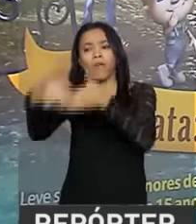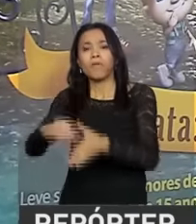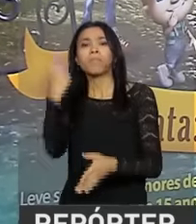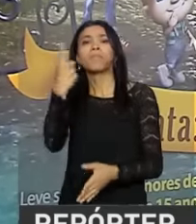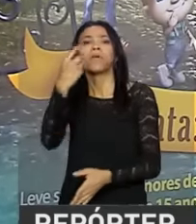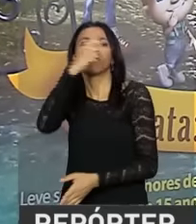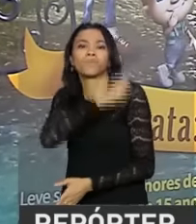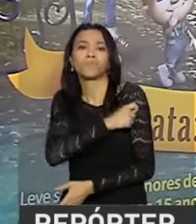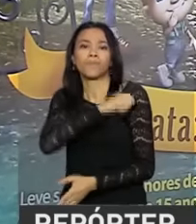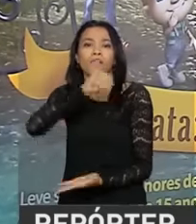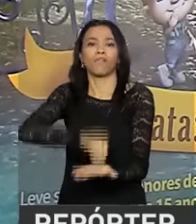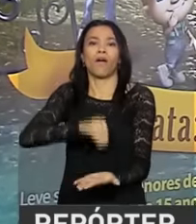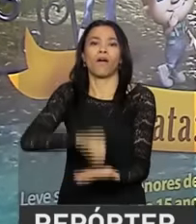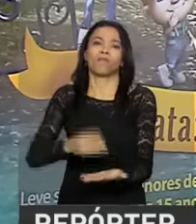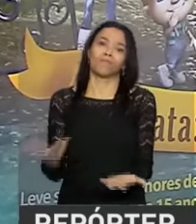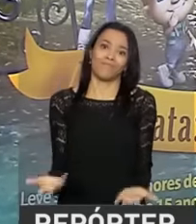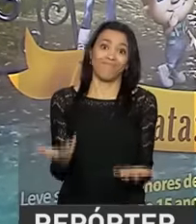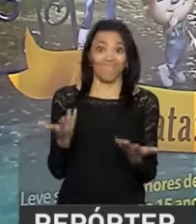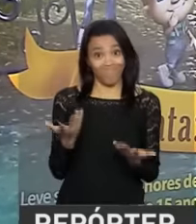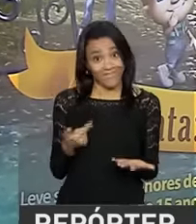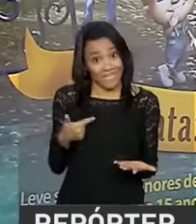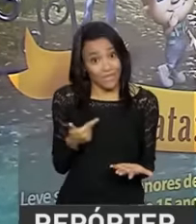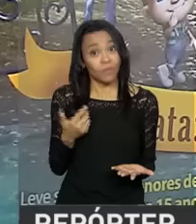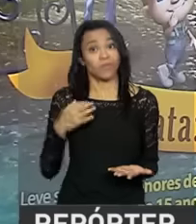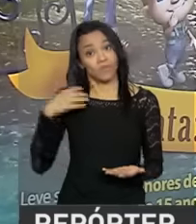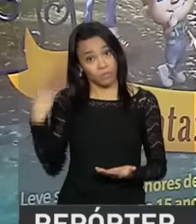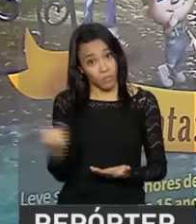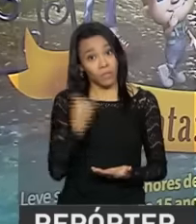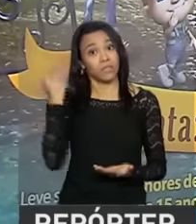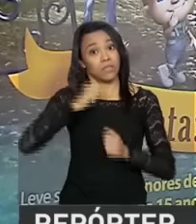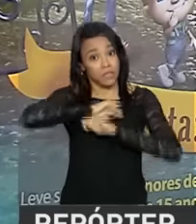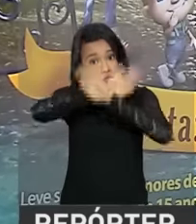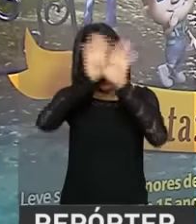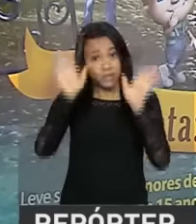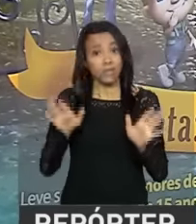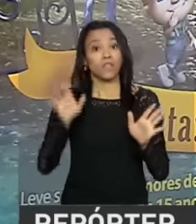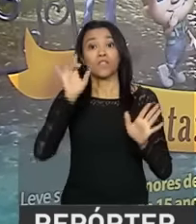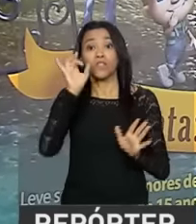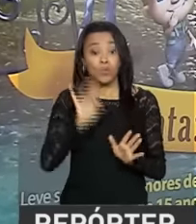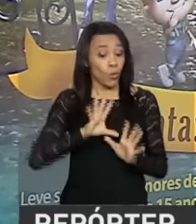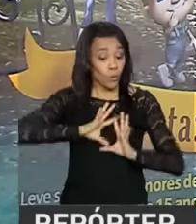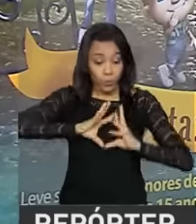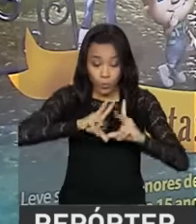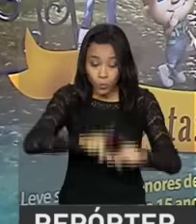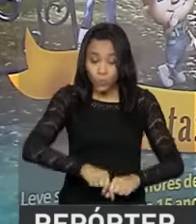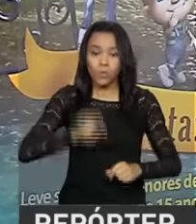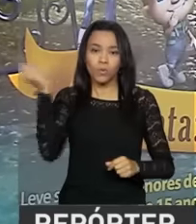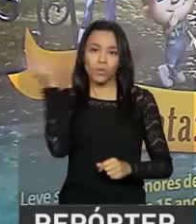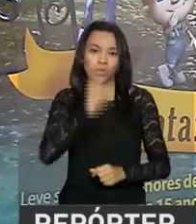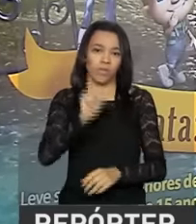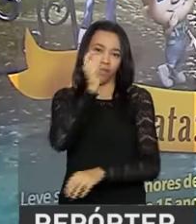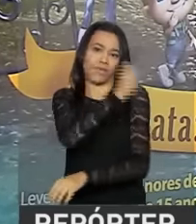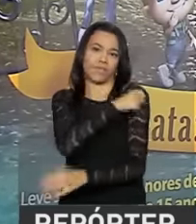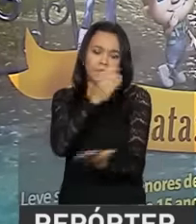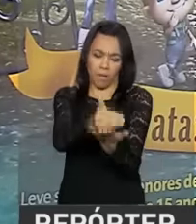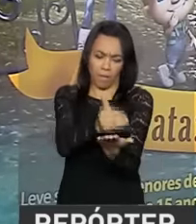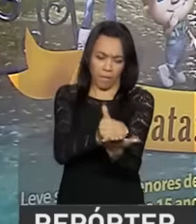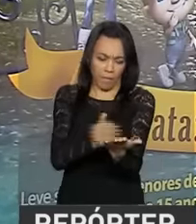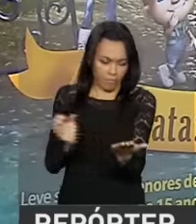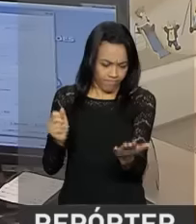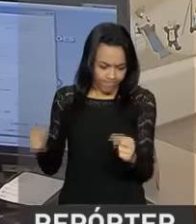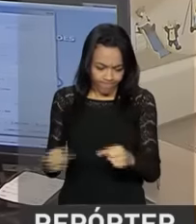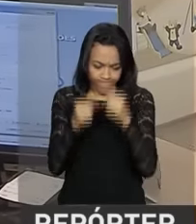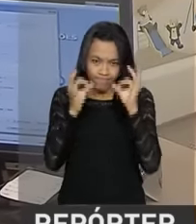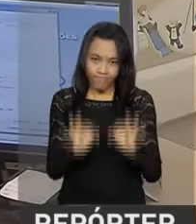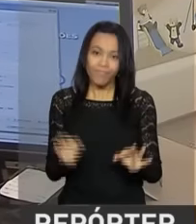e não completa o esquema vacinal. Então, isso é importante deixar claro. Só com o esquema completo é que a criança ou o adolescente estará